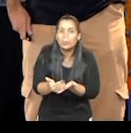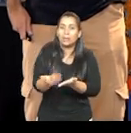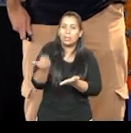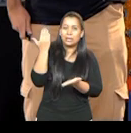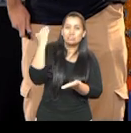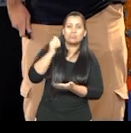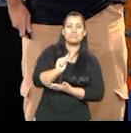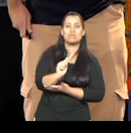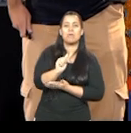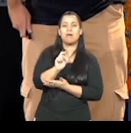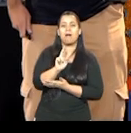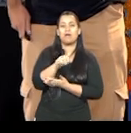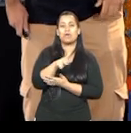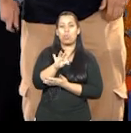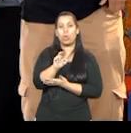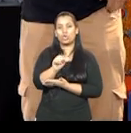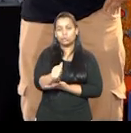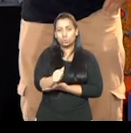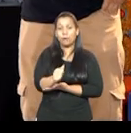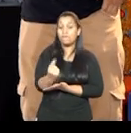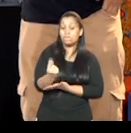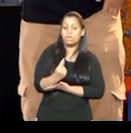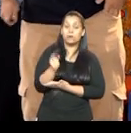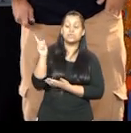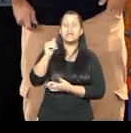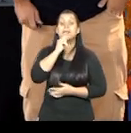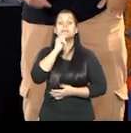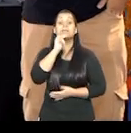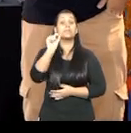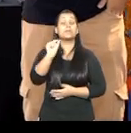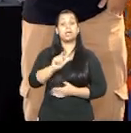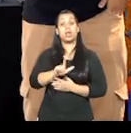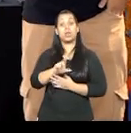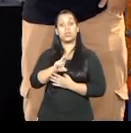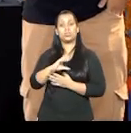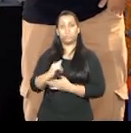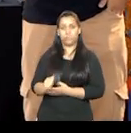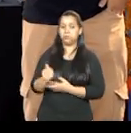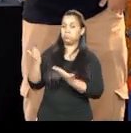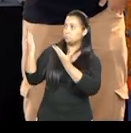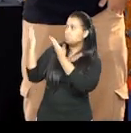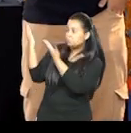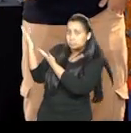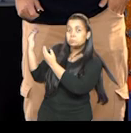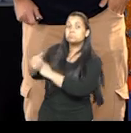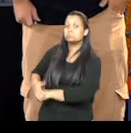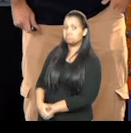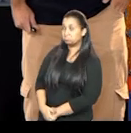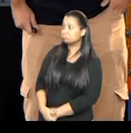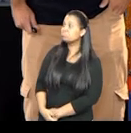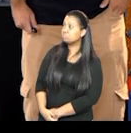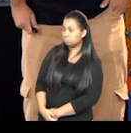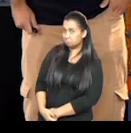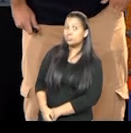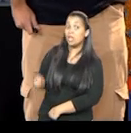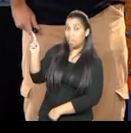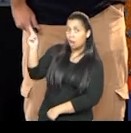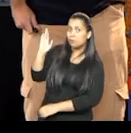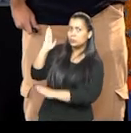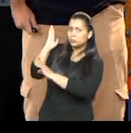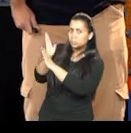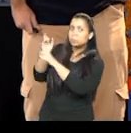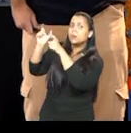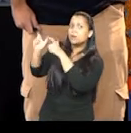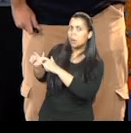do ser humano vieram de lá. Um exemplo é a Lucy, um fóssil de Australopithecus afarensis. Ela foi descoberta